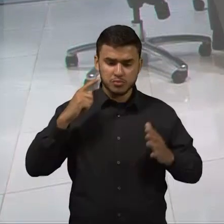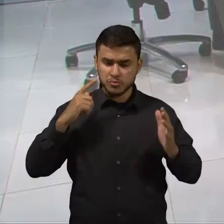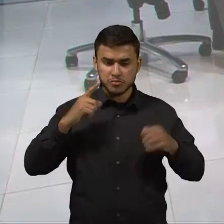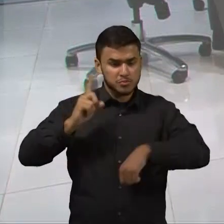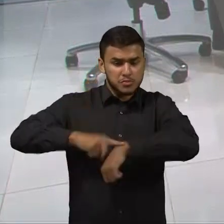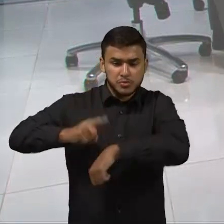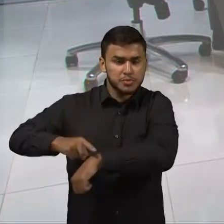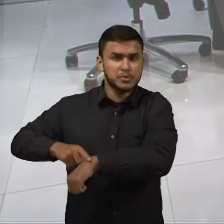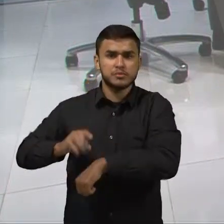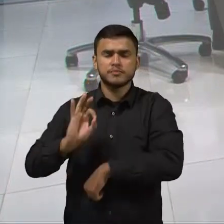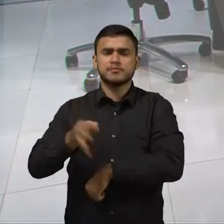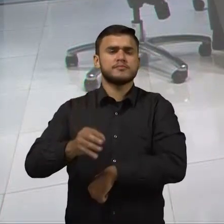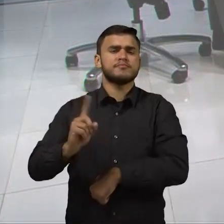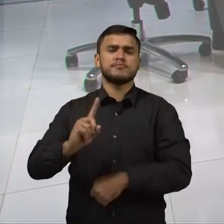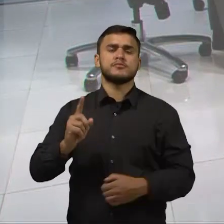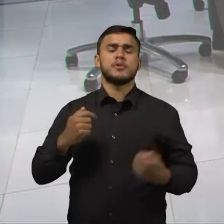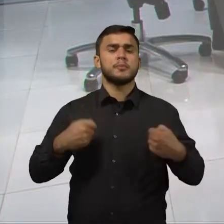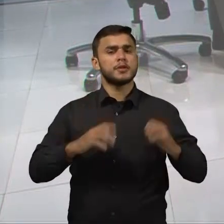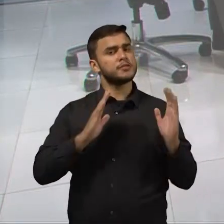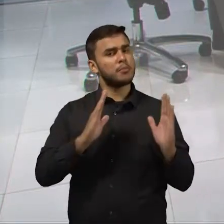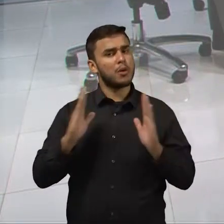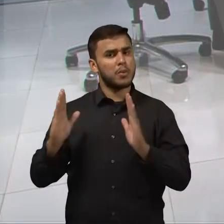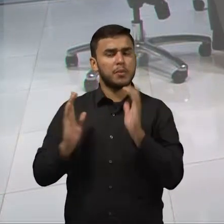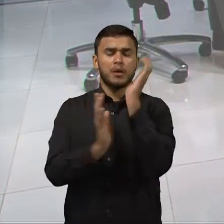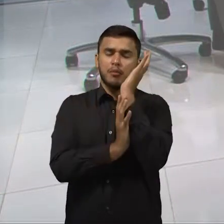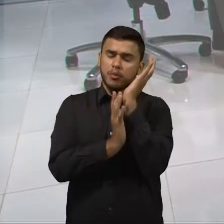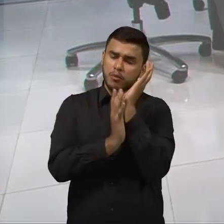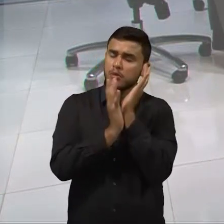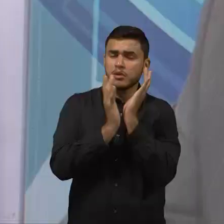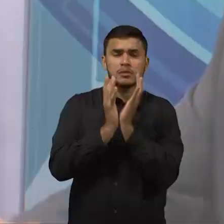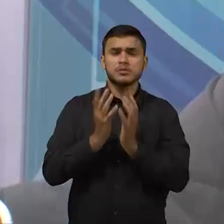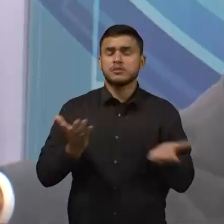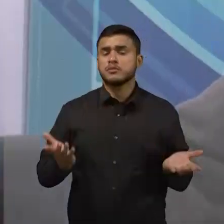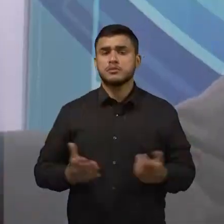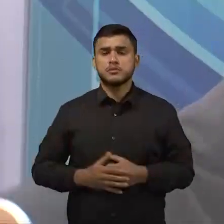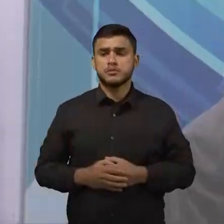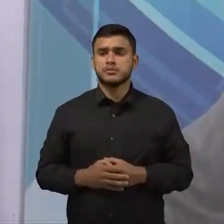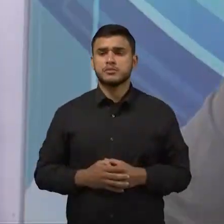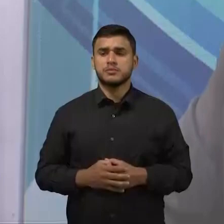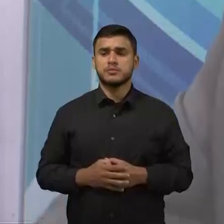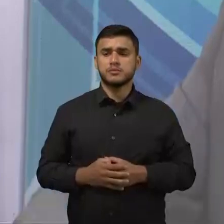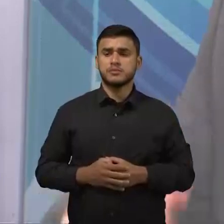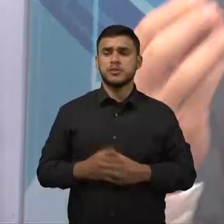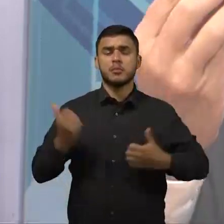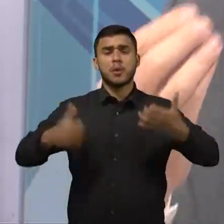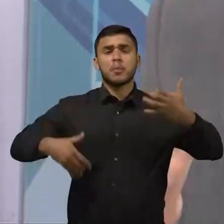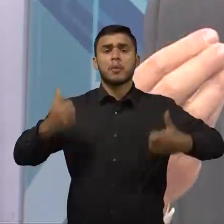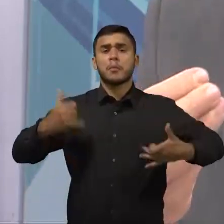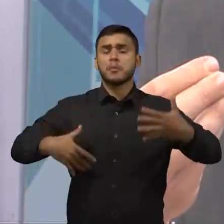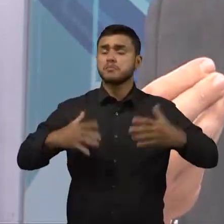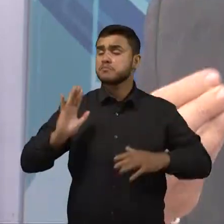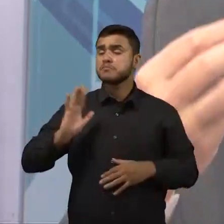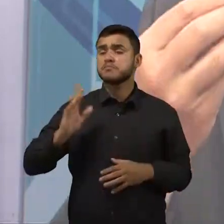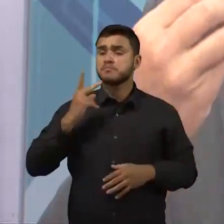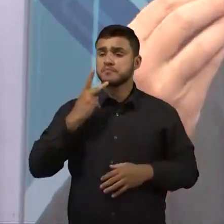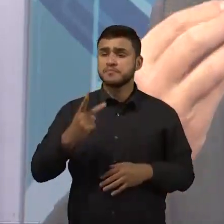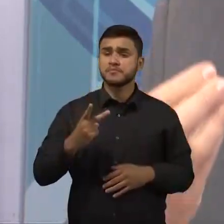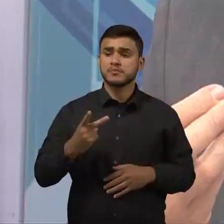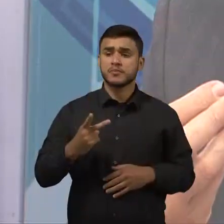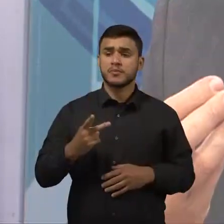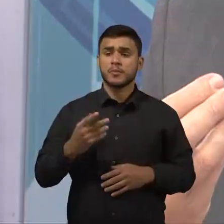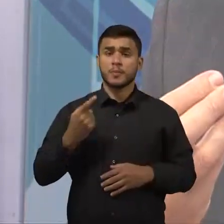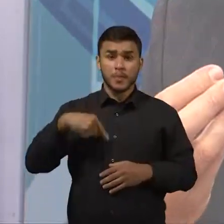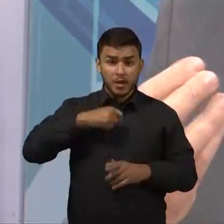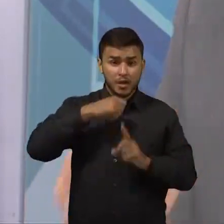garantias fundamentais. Agora, isso é importante, Arnaldo, é o seguinte, não é só meramente um discurso, mas isso é um patamar de